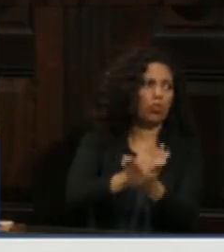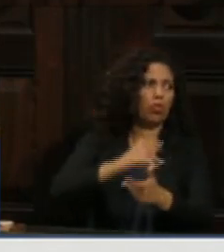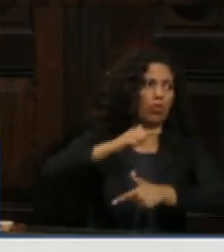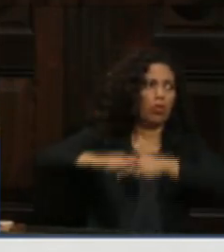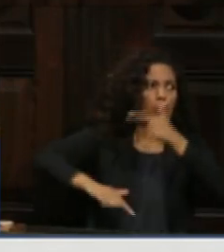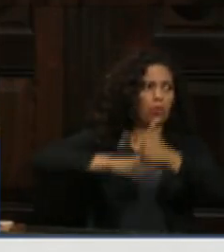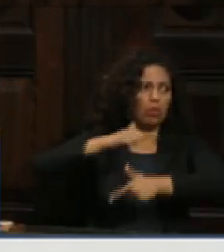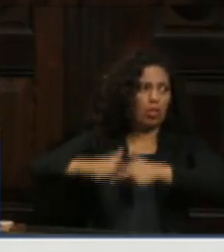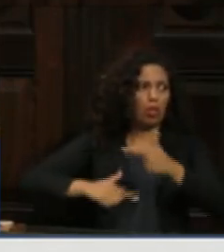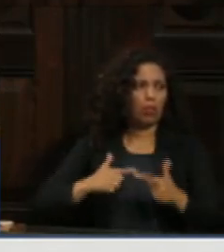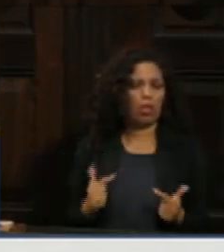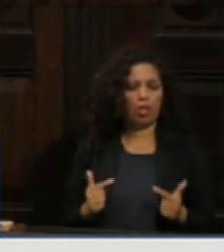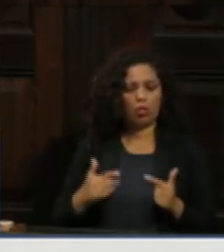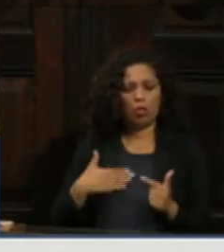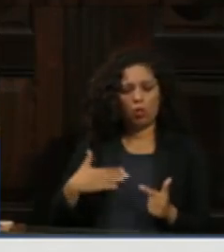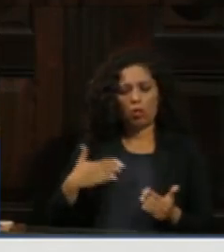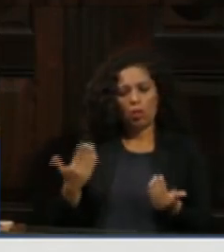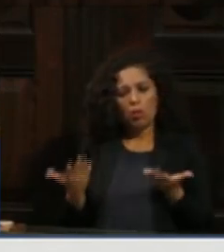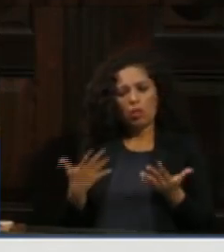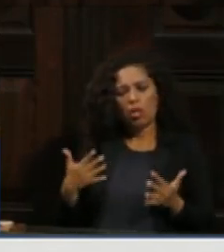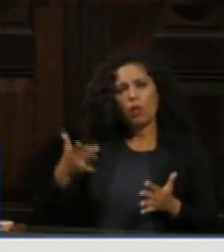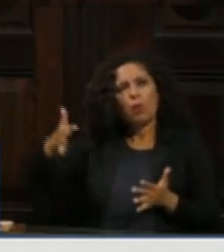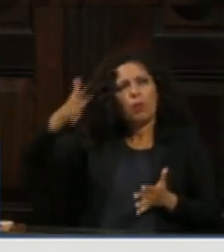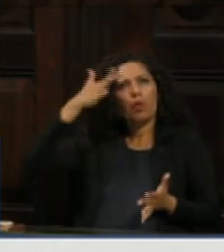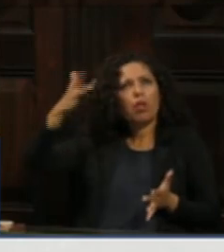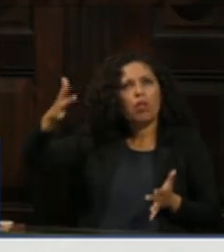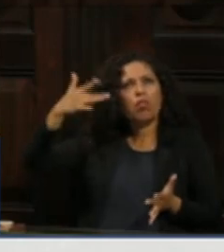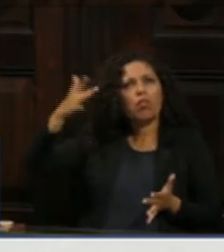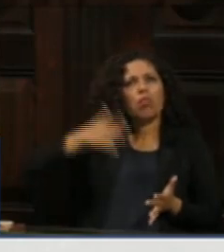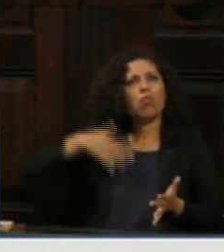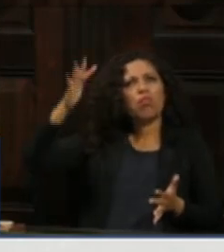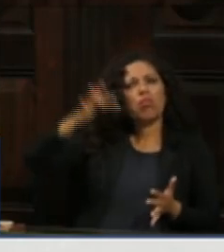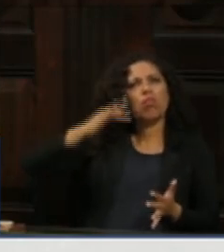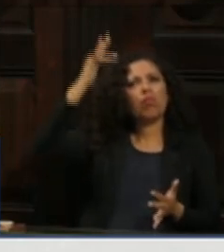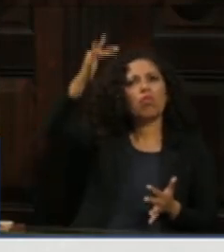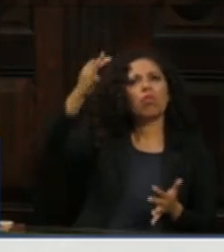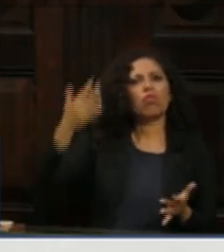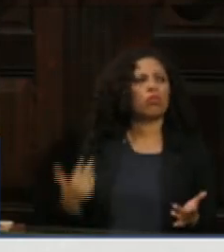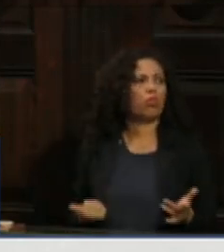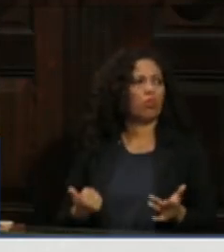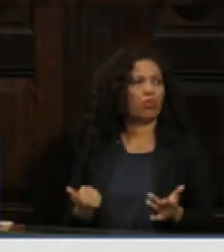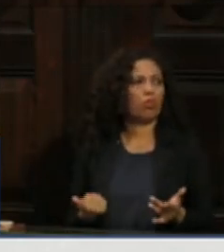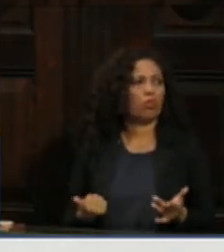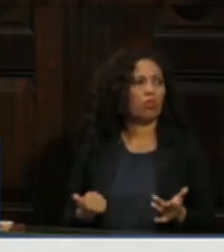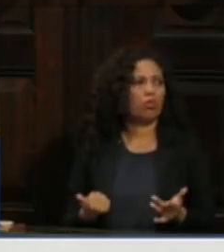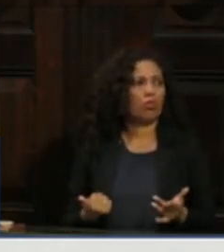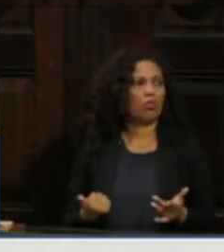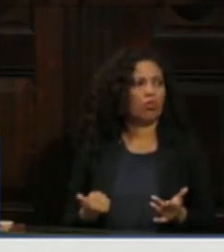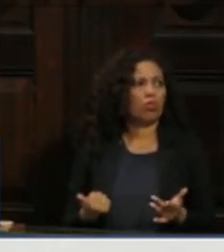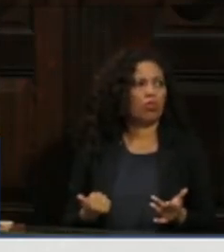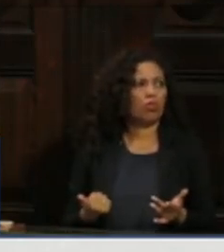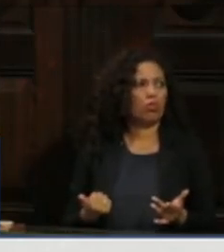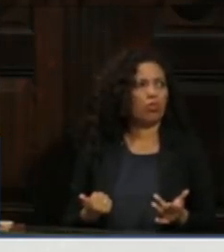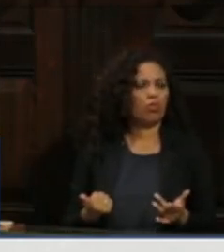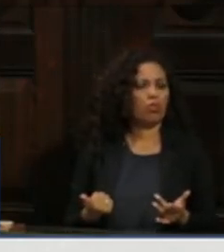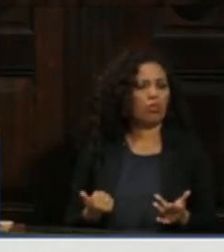de entristecer a todos nós, se fatos como todos esses que estão sendo colocados na mídia, quando